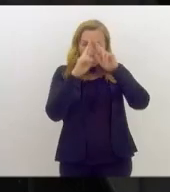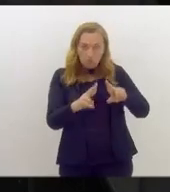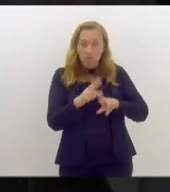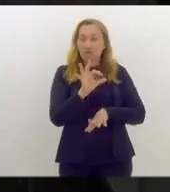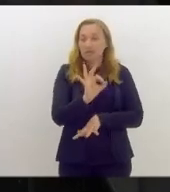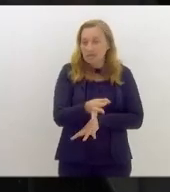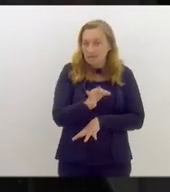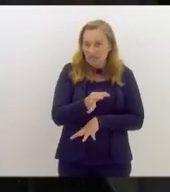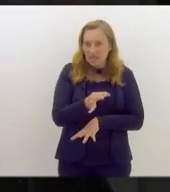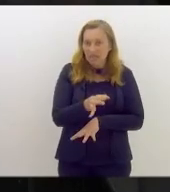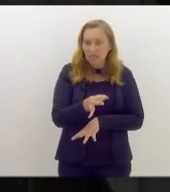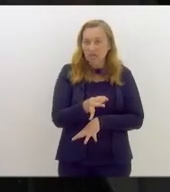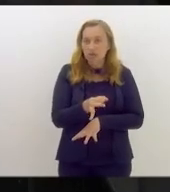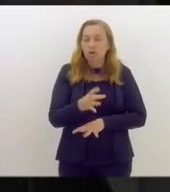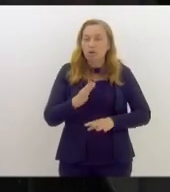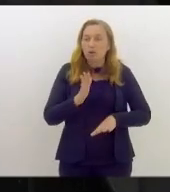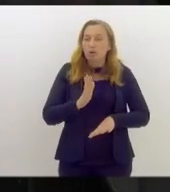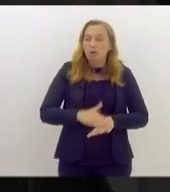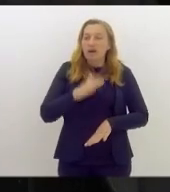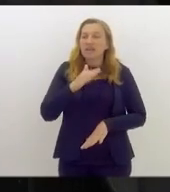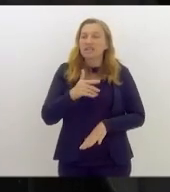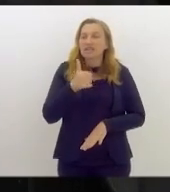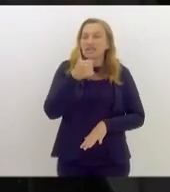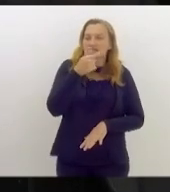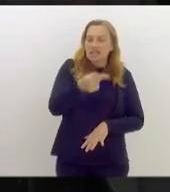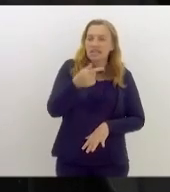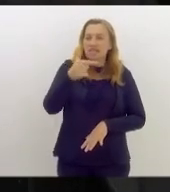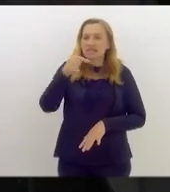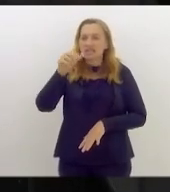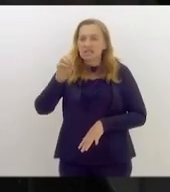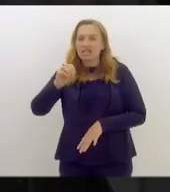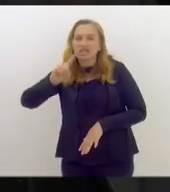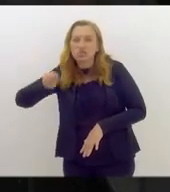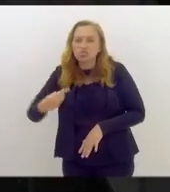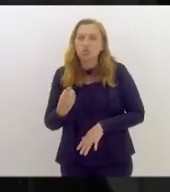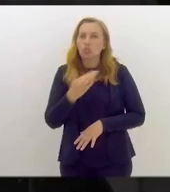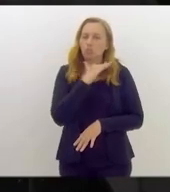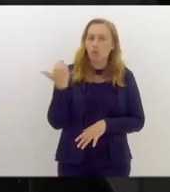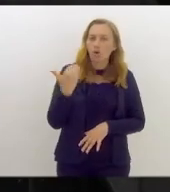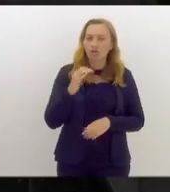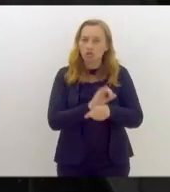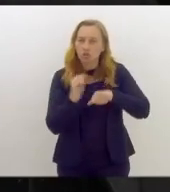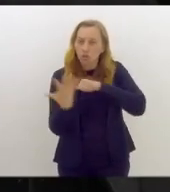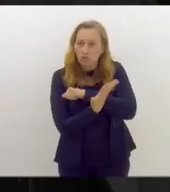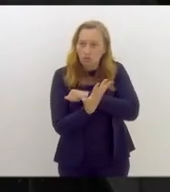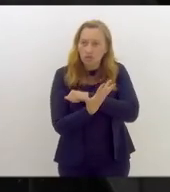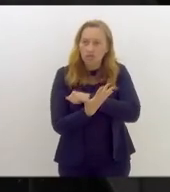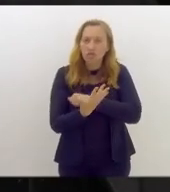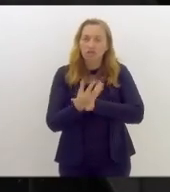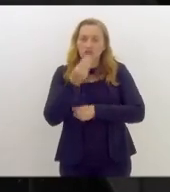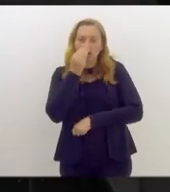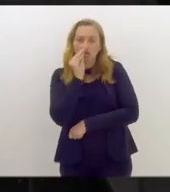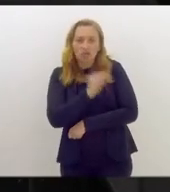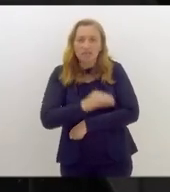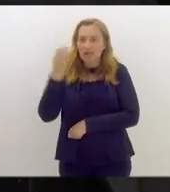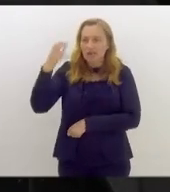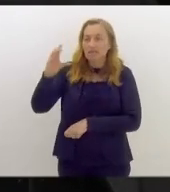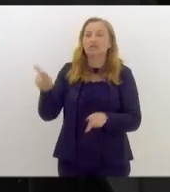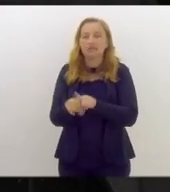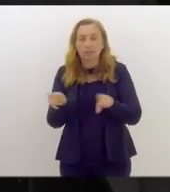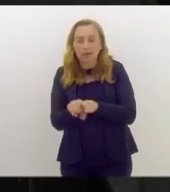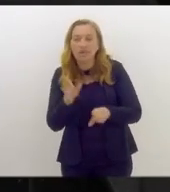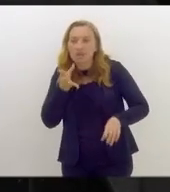por quase 700 mil mortes por covid porque negou a ciência o tempo todo e além de delegacia nega a ciência Demorou também